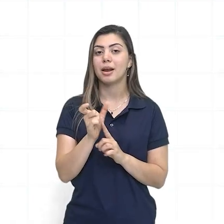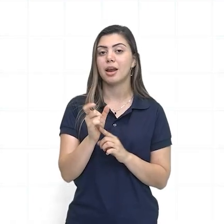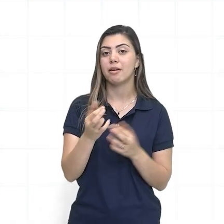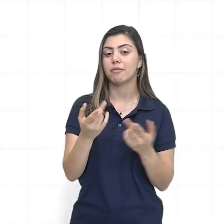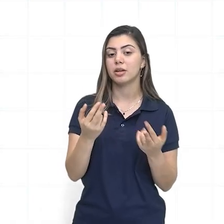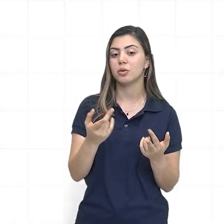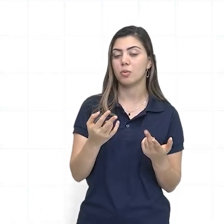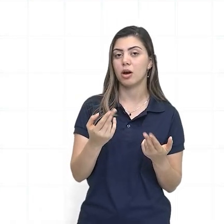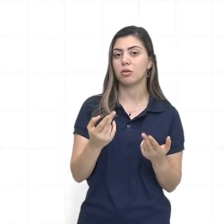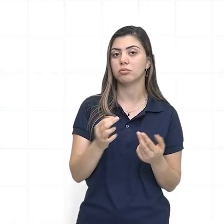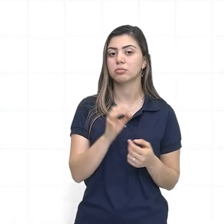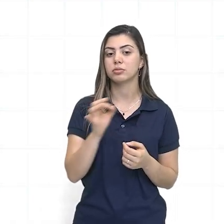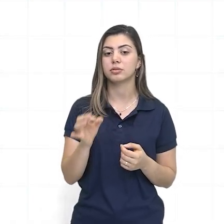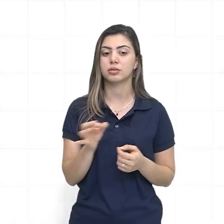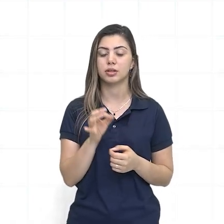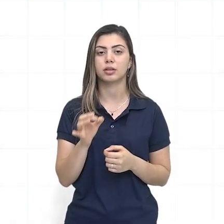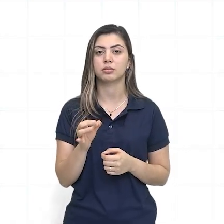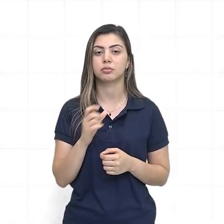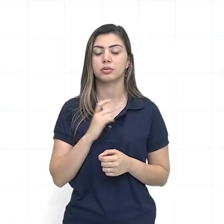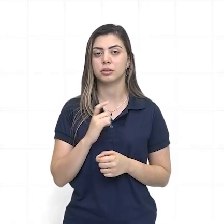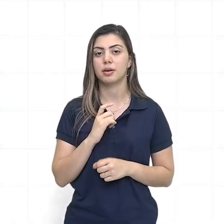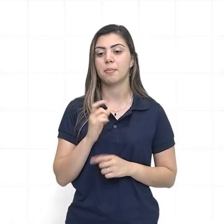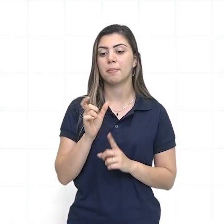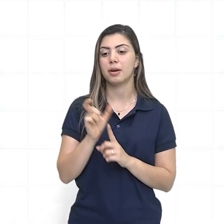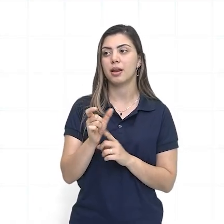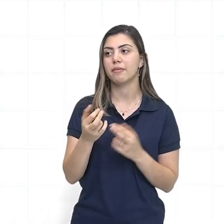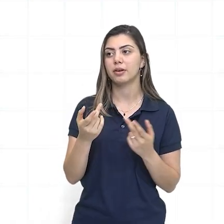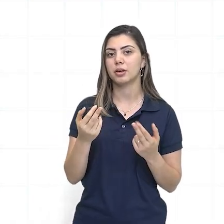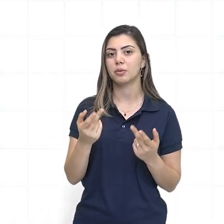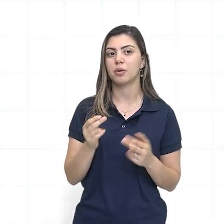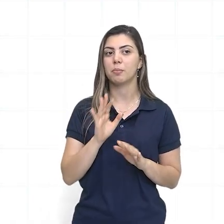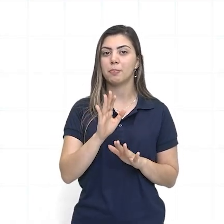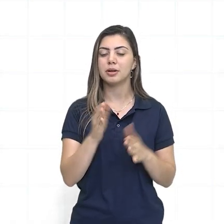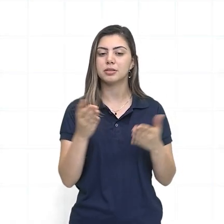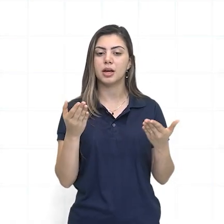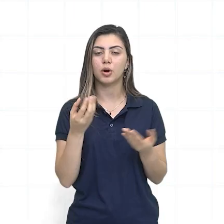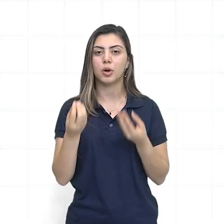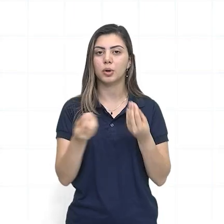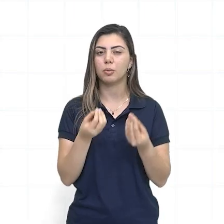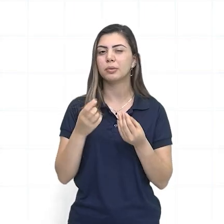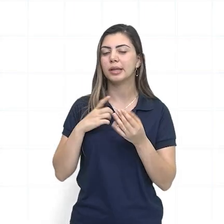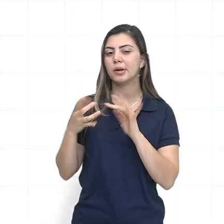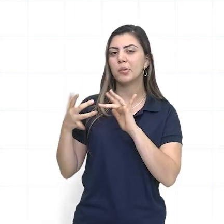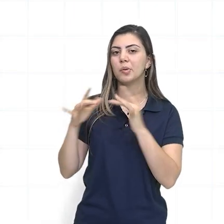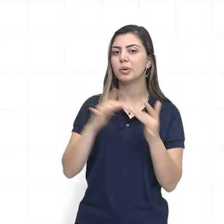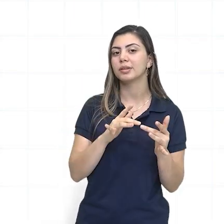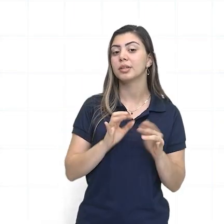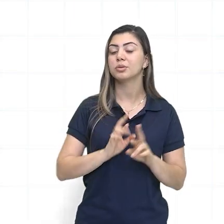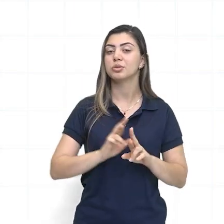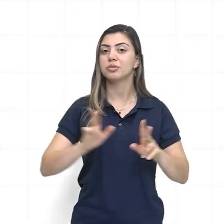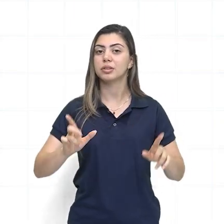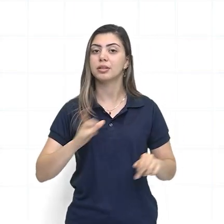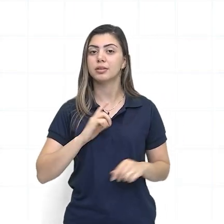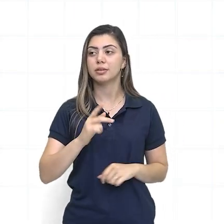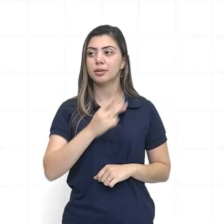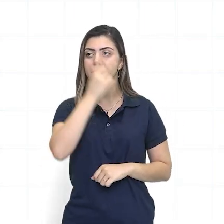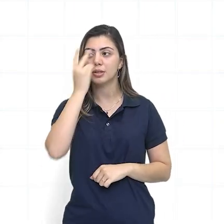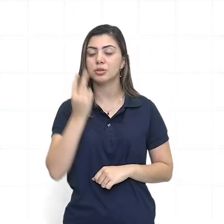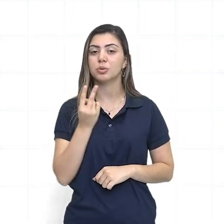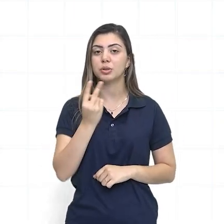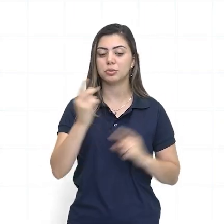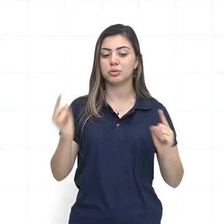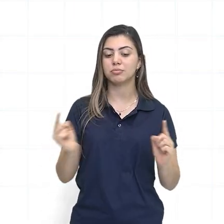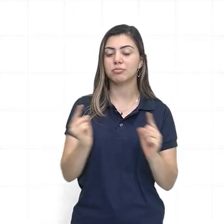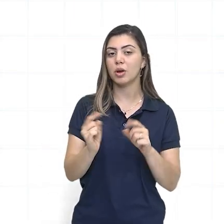palavra, as mesmas duas palavras, né? Vamos imaginar o contexto, né? Tem duas pessoas ali